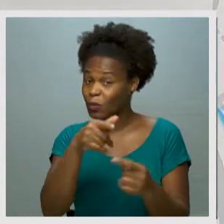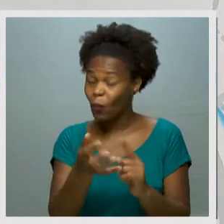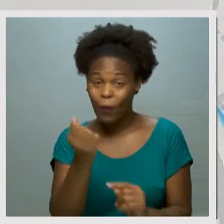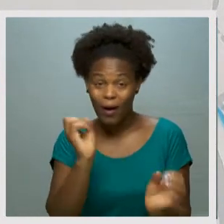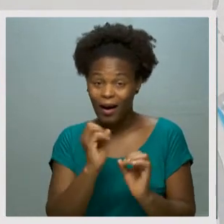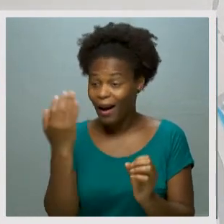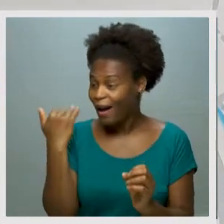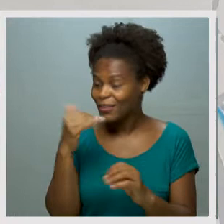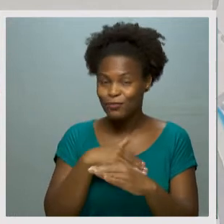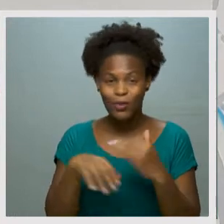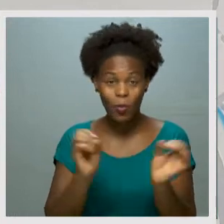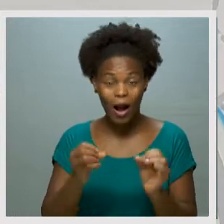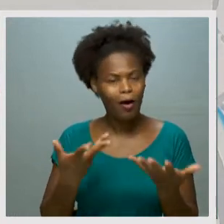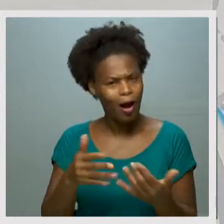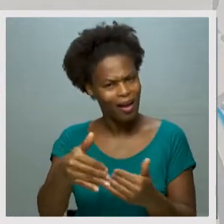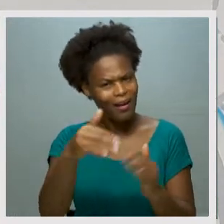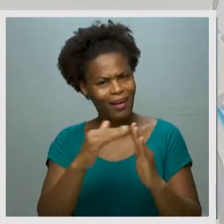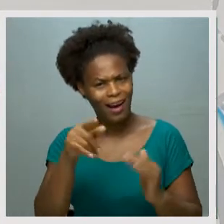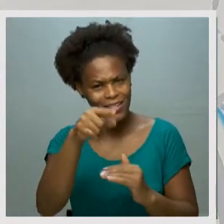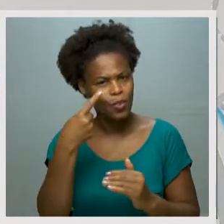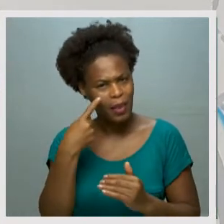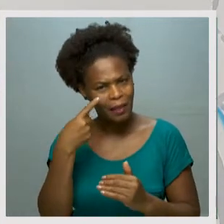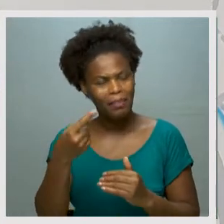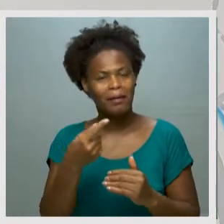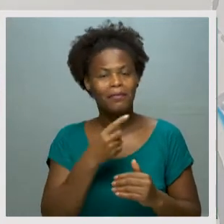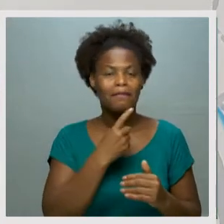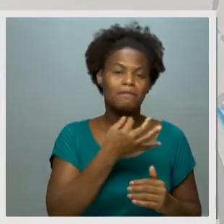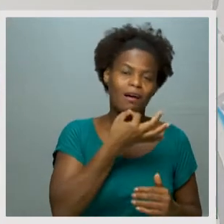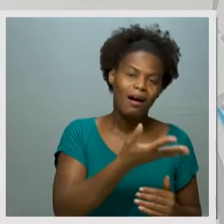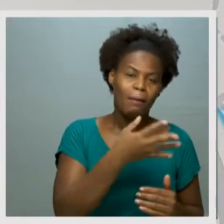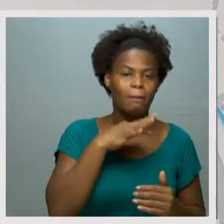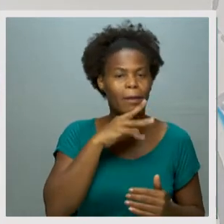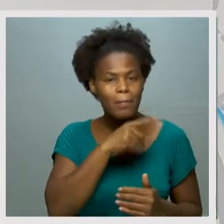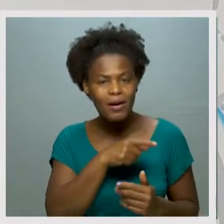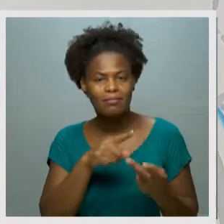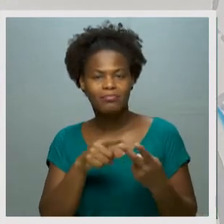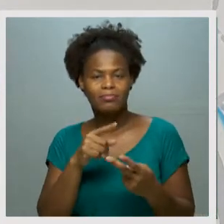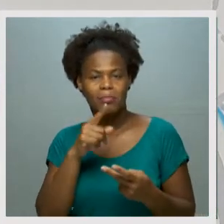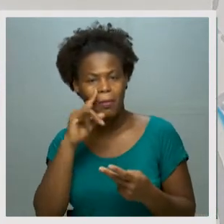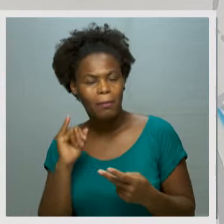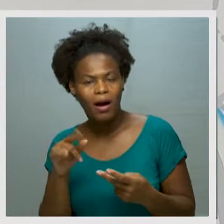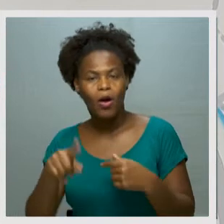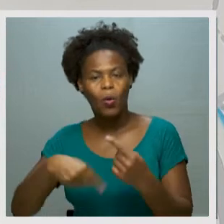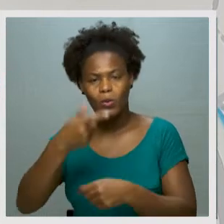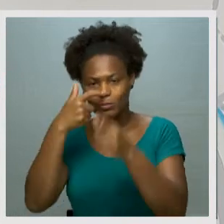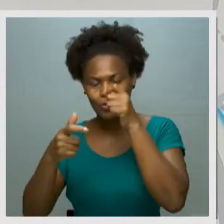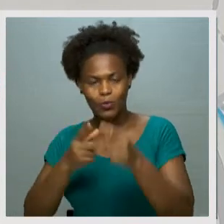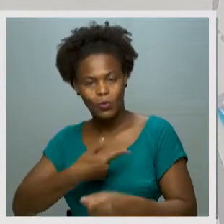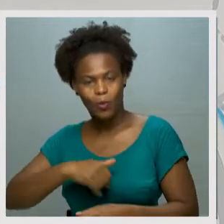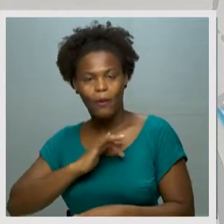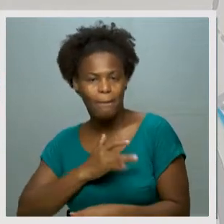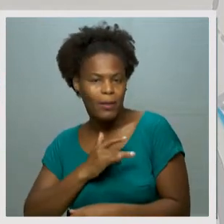se não fizeram isto antes, tentem fazer. Lá em casa é bom sempre dizer a mamã, o papá e a outras pessoas que nós amamos aquelas frases